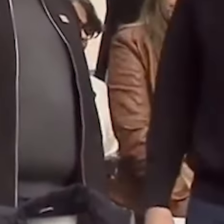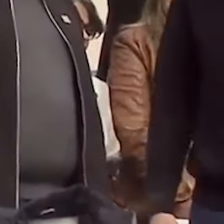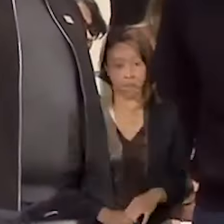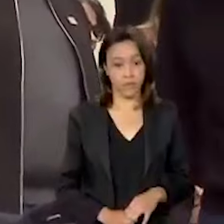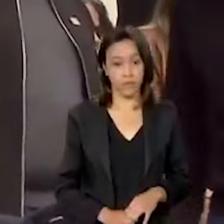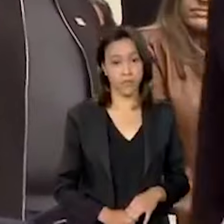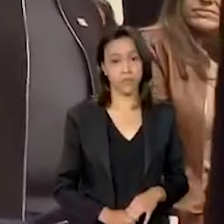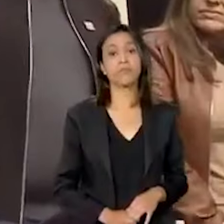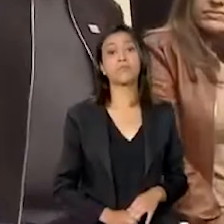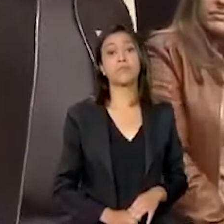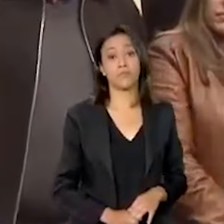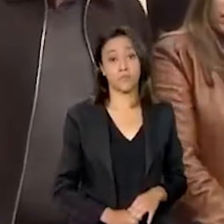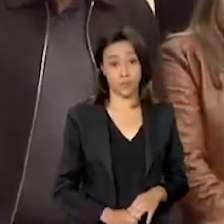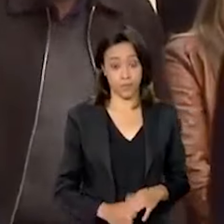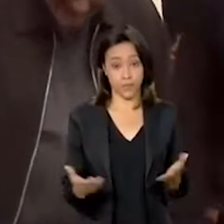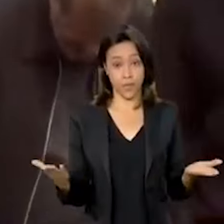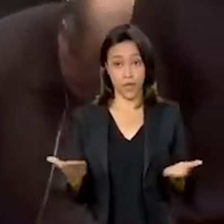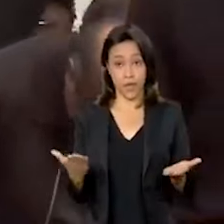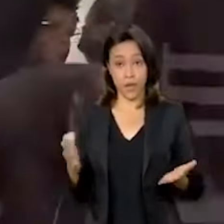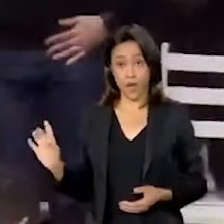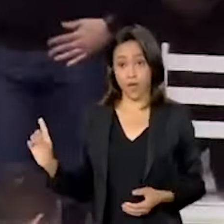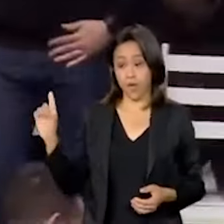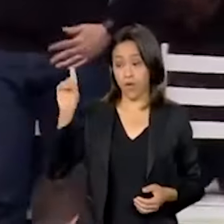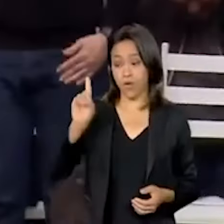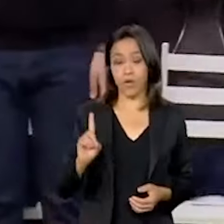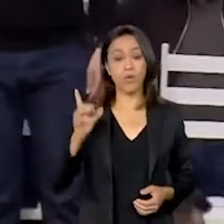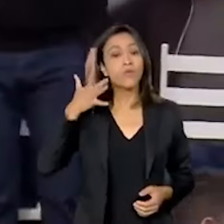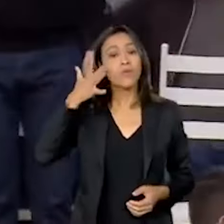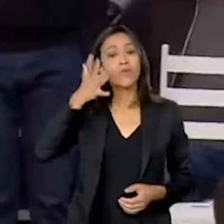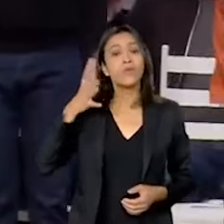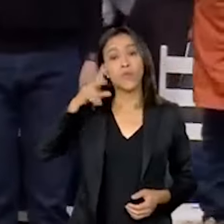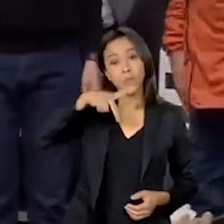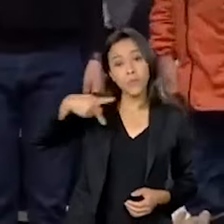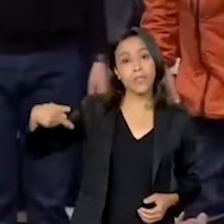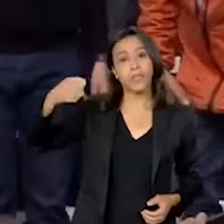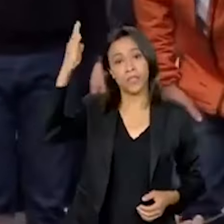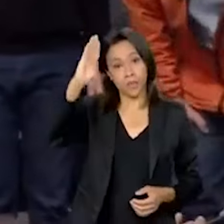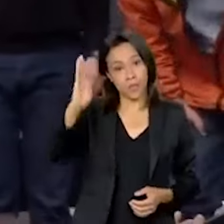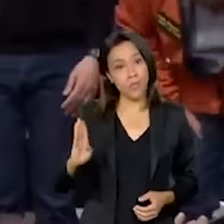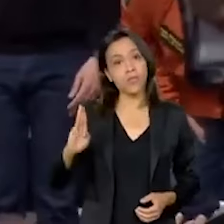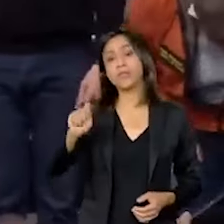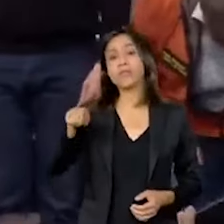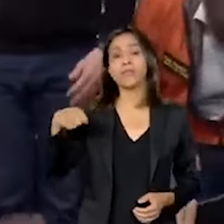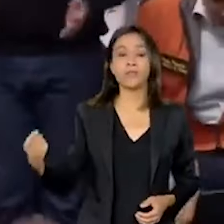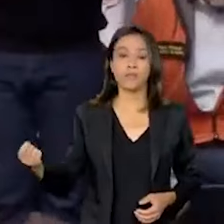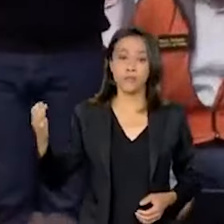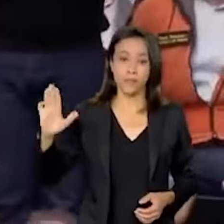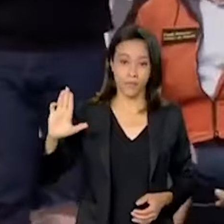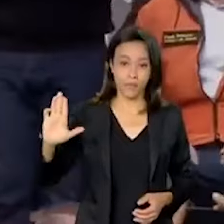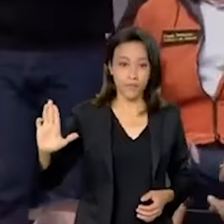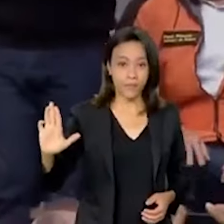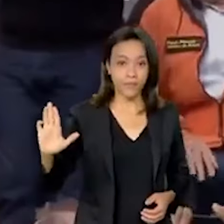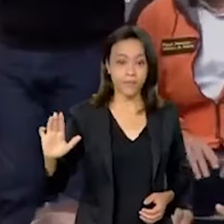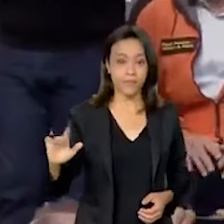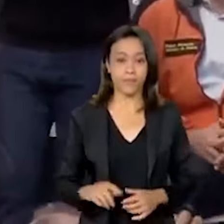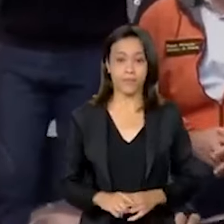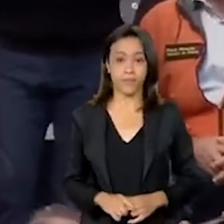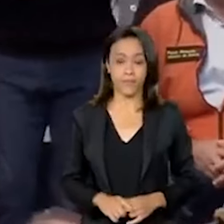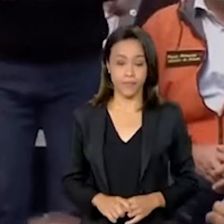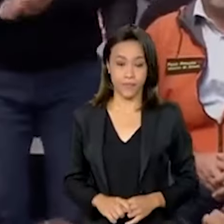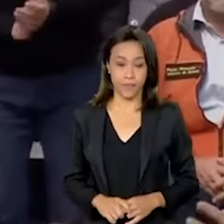Senhoras e senhores, com a palavra, o presidente da República, Luiz Inácio Lula da